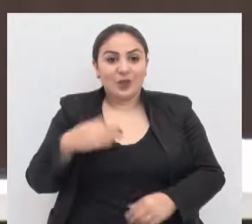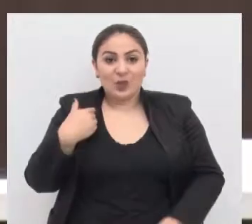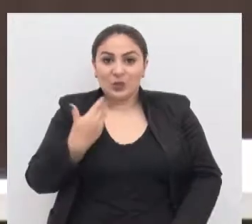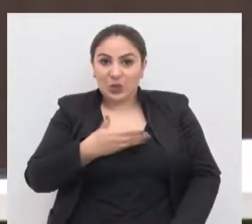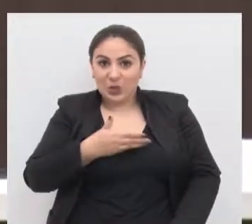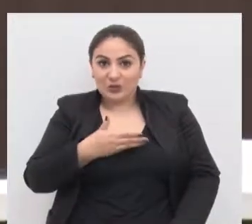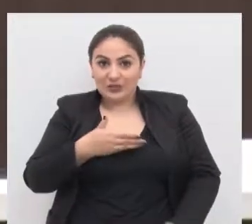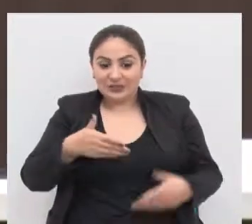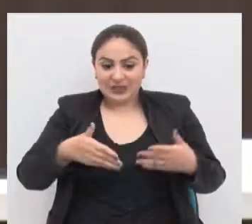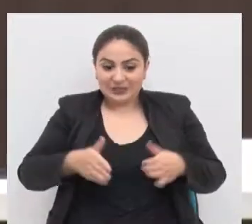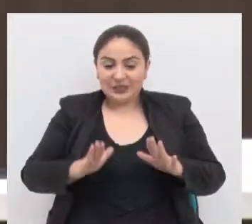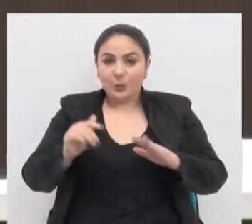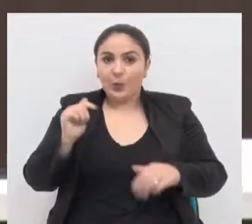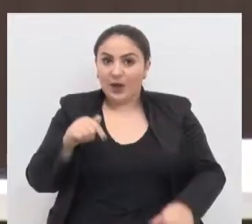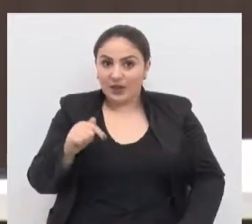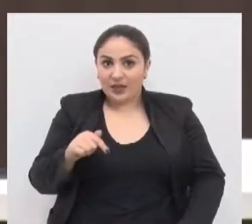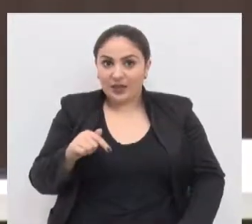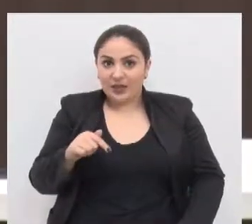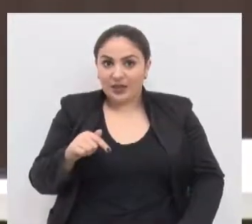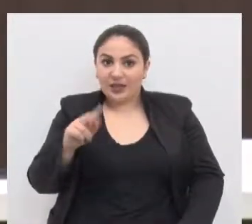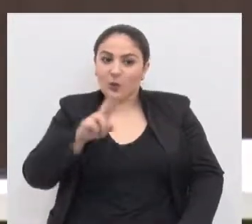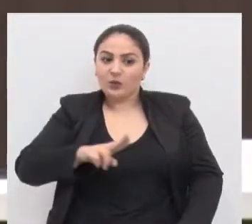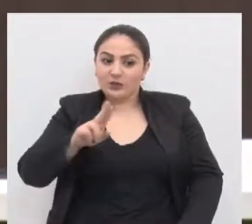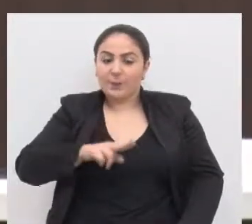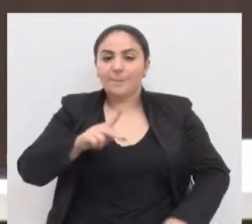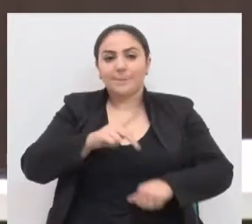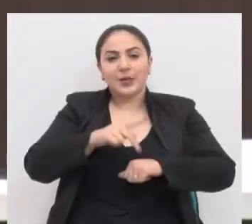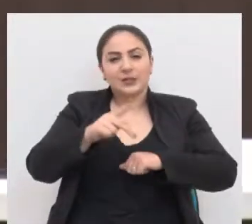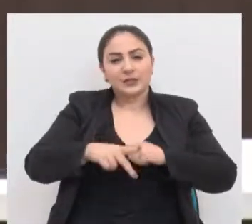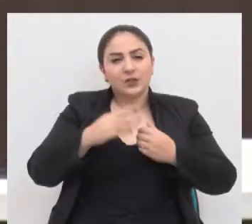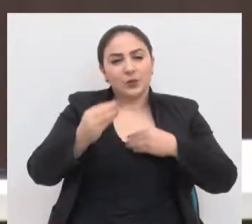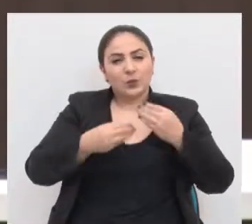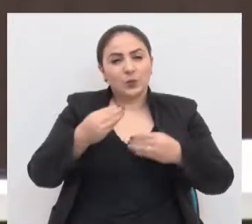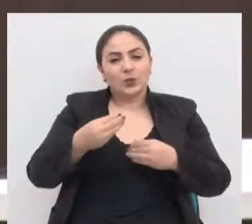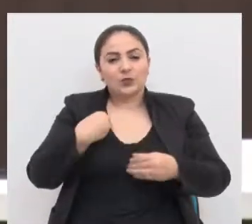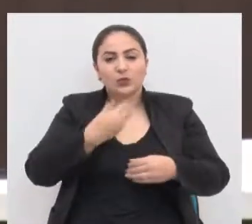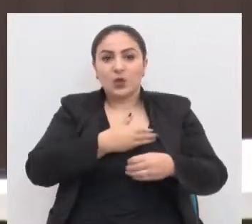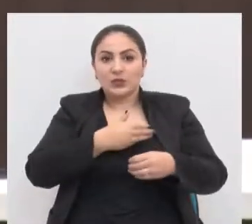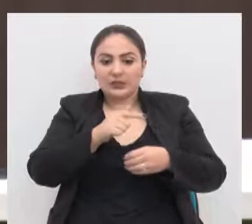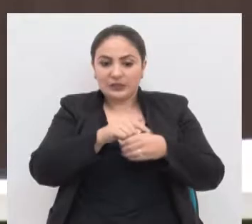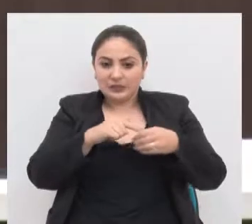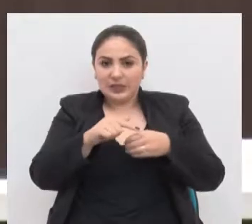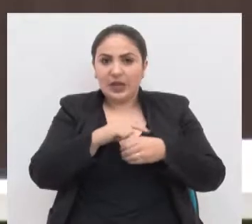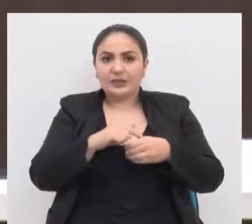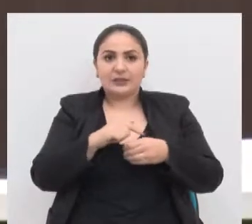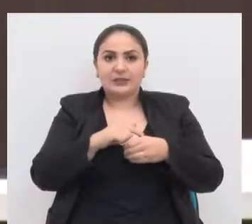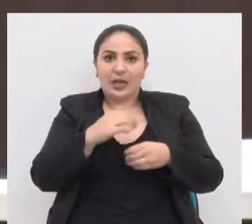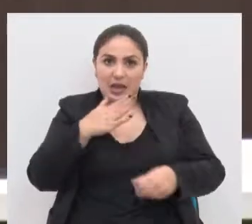que nascidos aqui ou que adotamos Passo Fundo como nossa cidade, como eu,